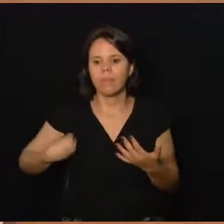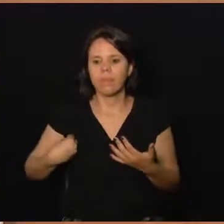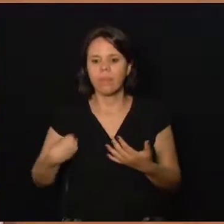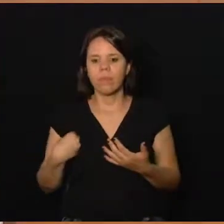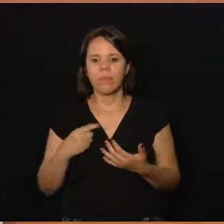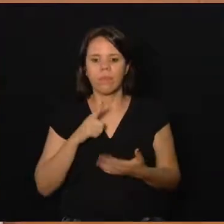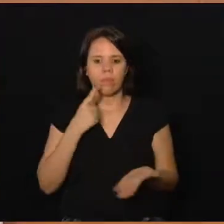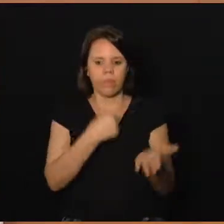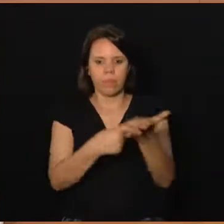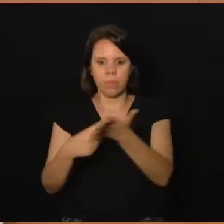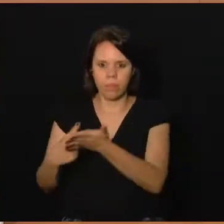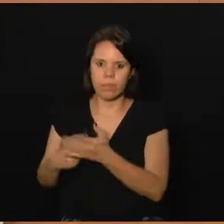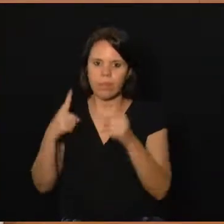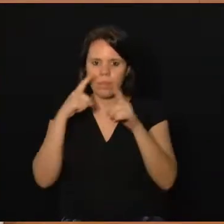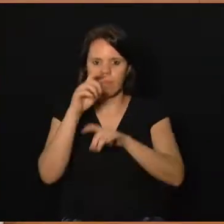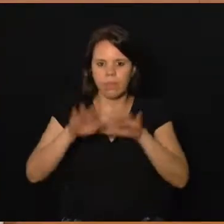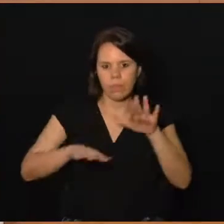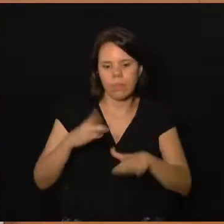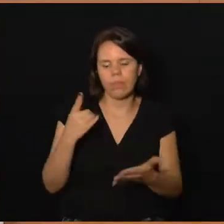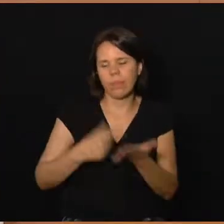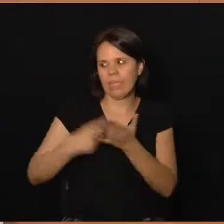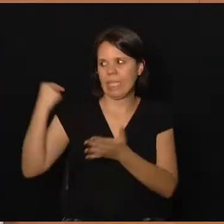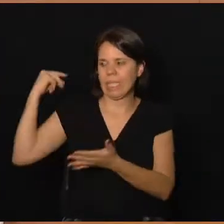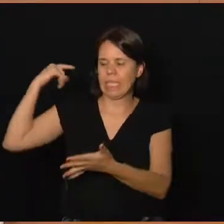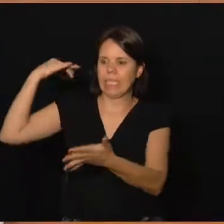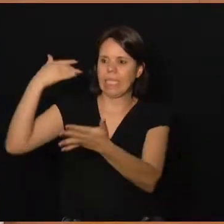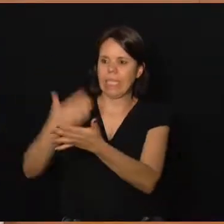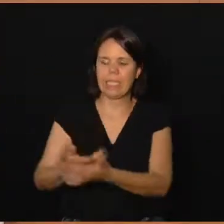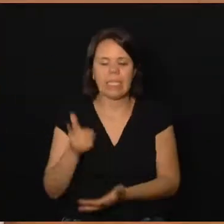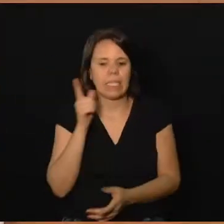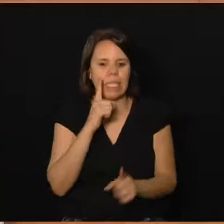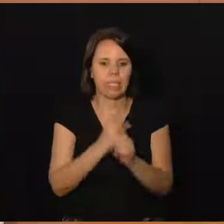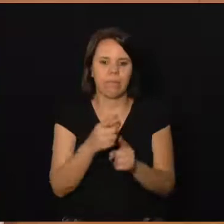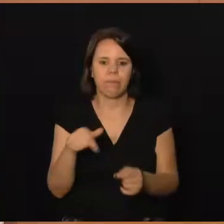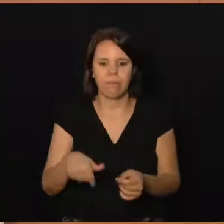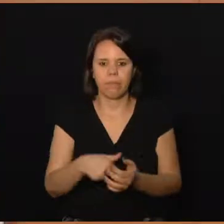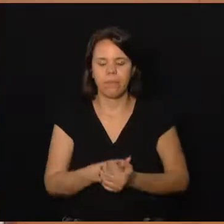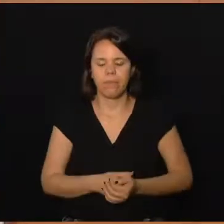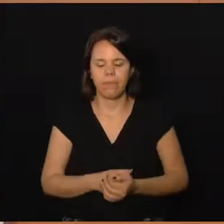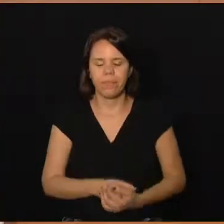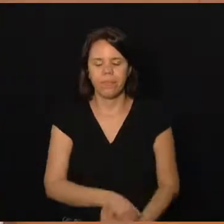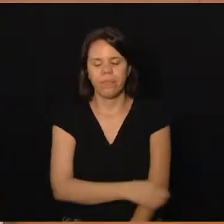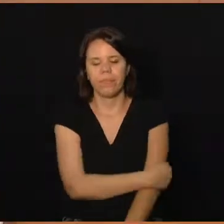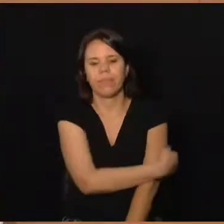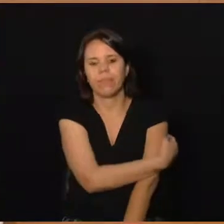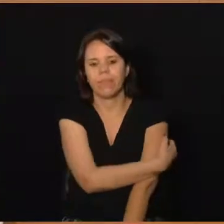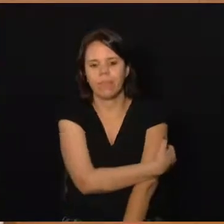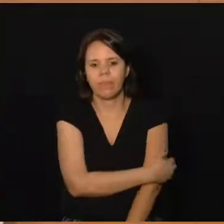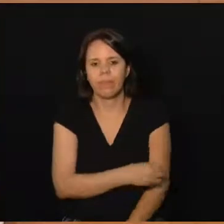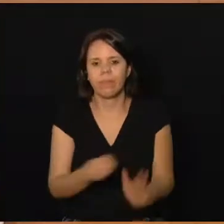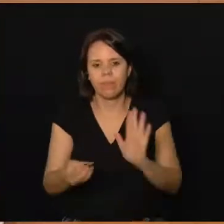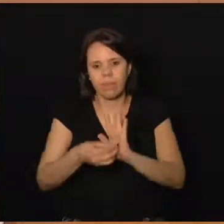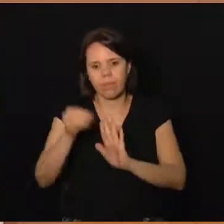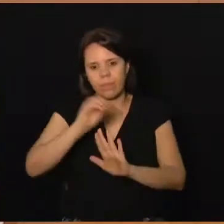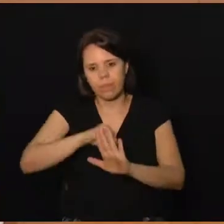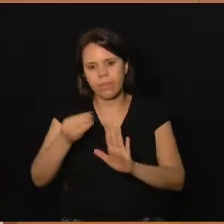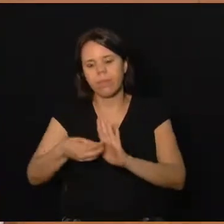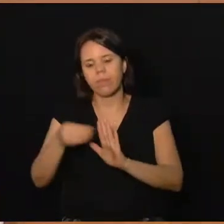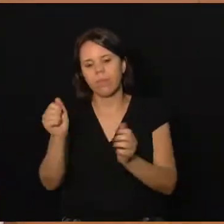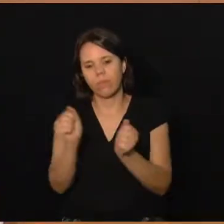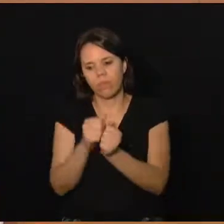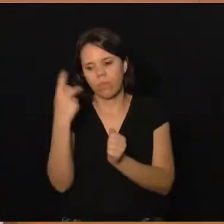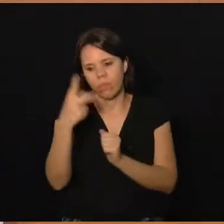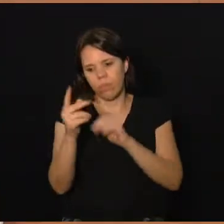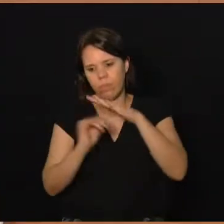aí uma agenda difícil, né? Estamos tentando já faz um bom tempo a agenda junto à sua instituição para